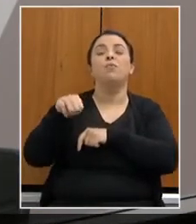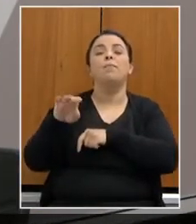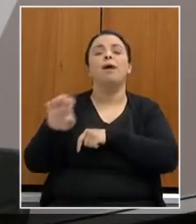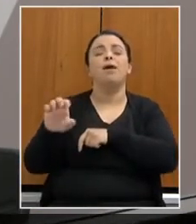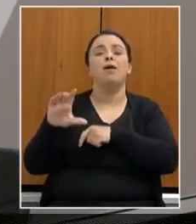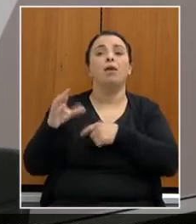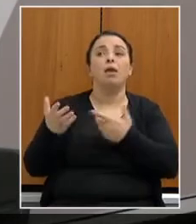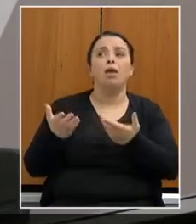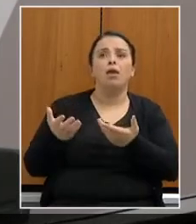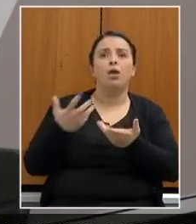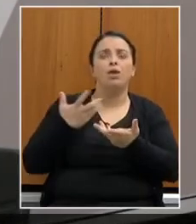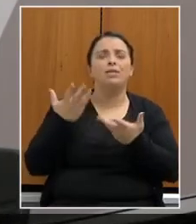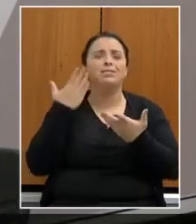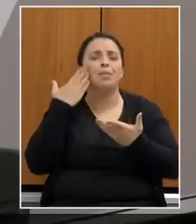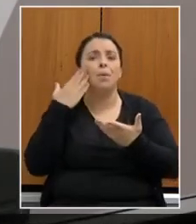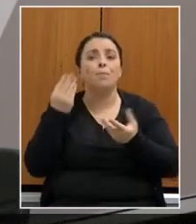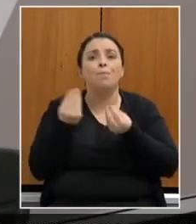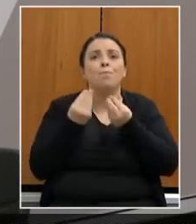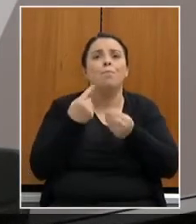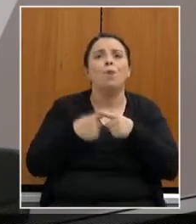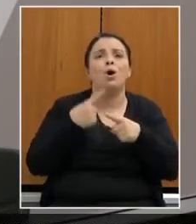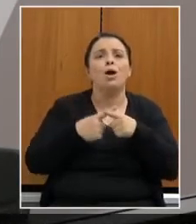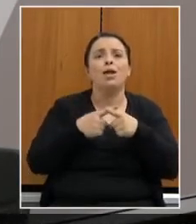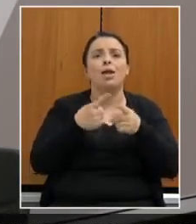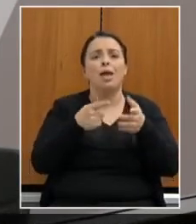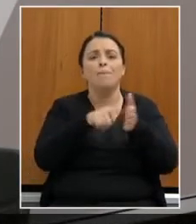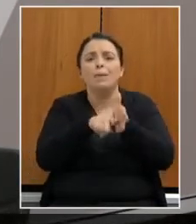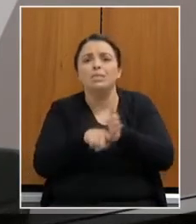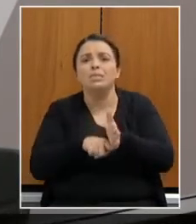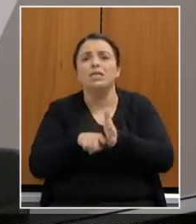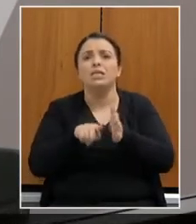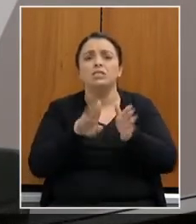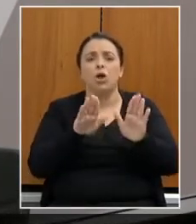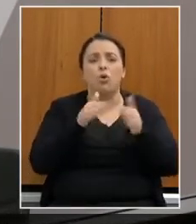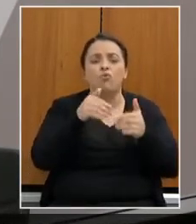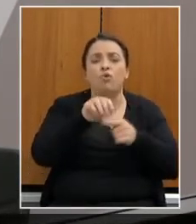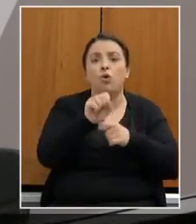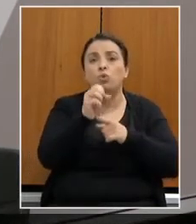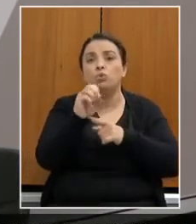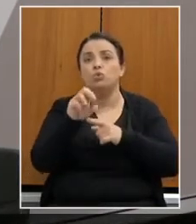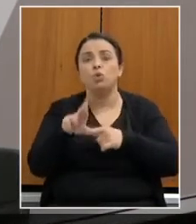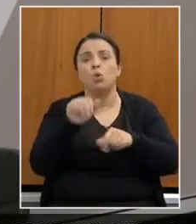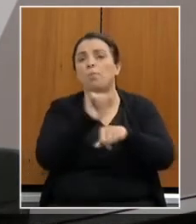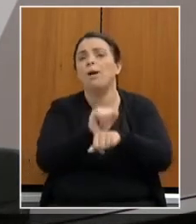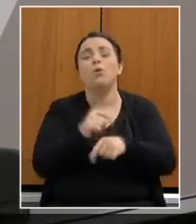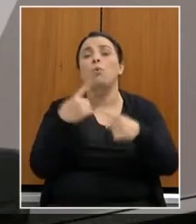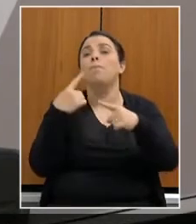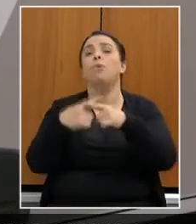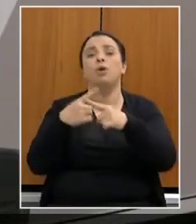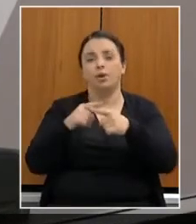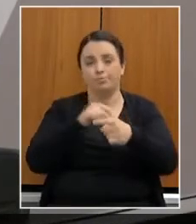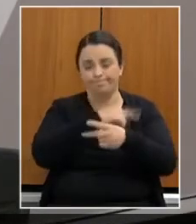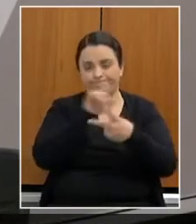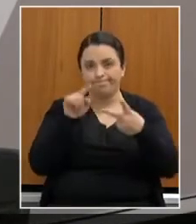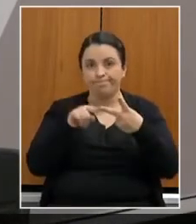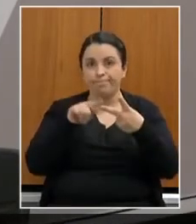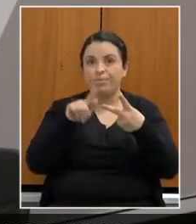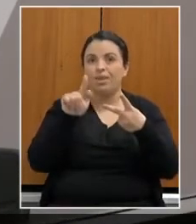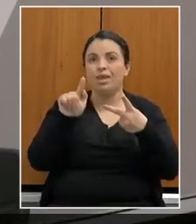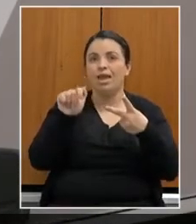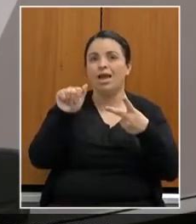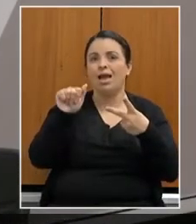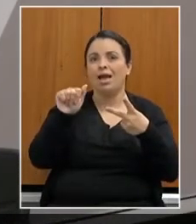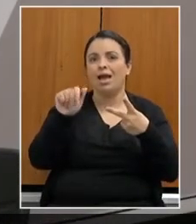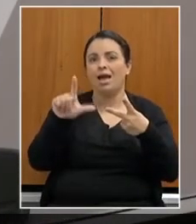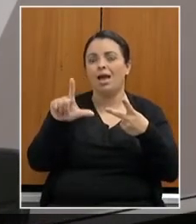porque que parou essas pesquisas em relação ao soro do covid lá questão do Galba Veloso a gente viu o fechamento sendo falado